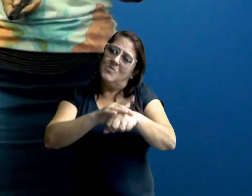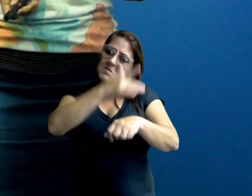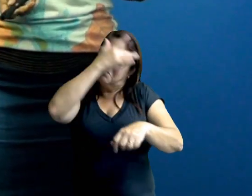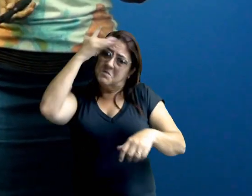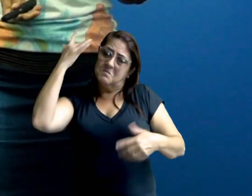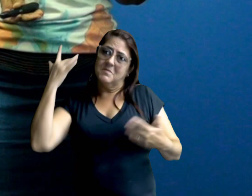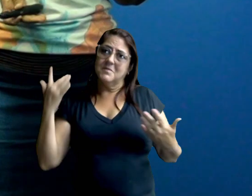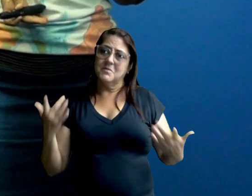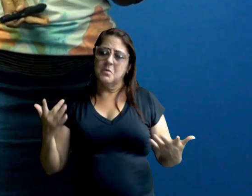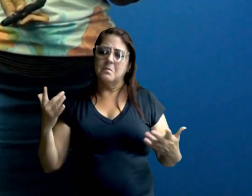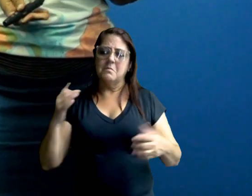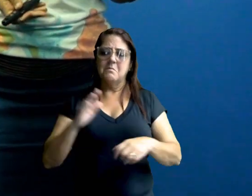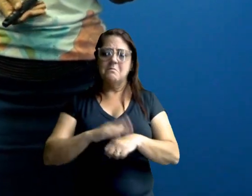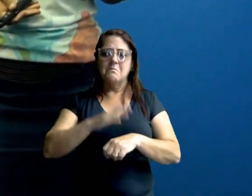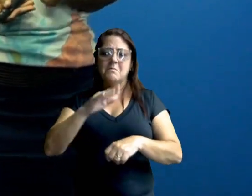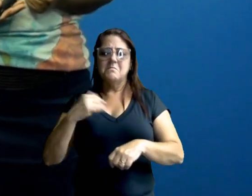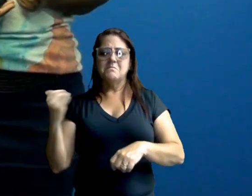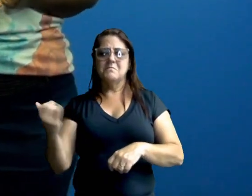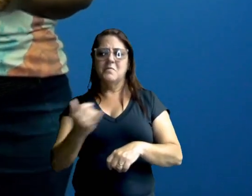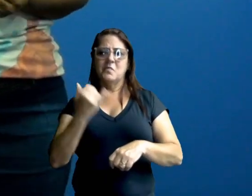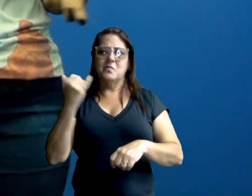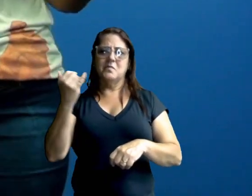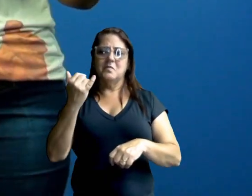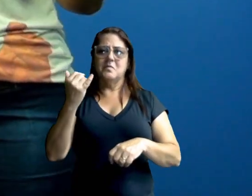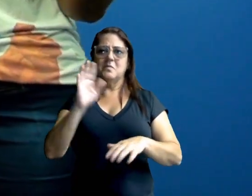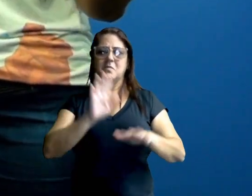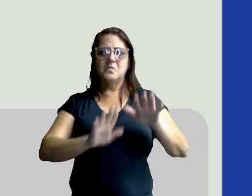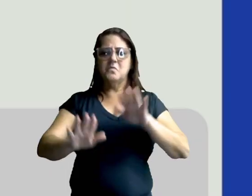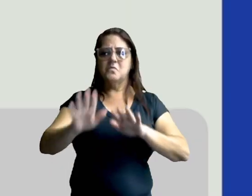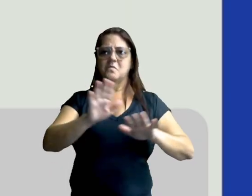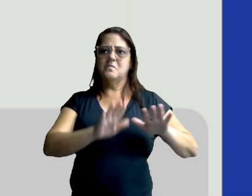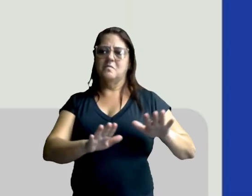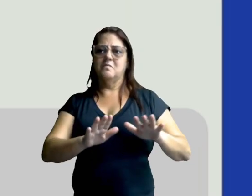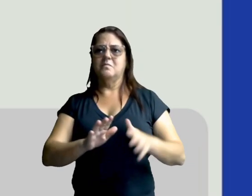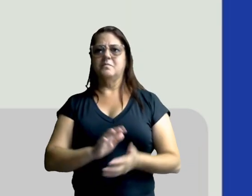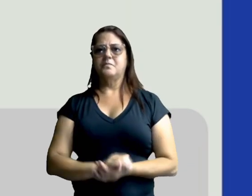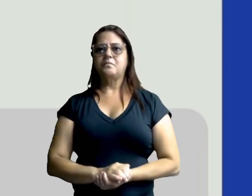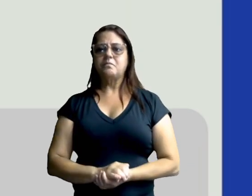temos que ter muito cuidado com essas coisas, gente. Vamos lá.